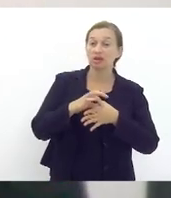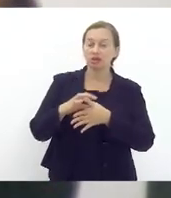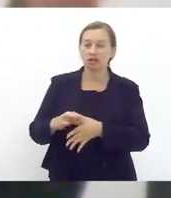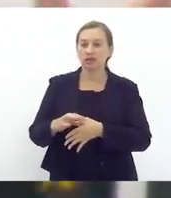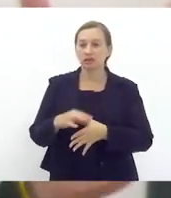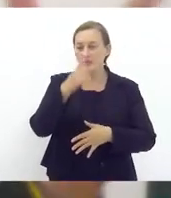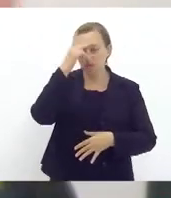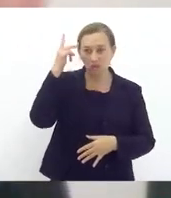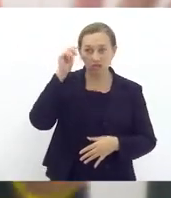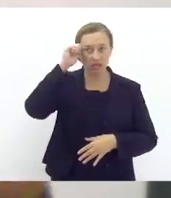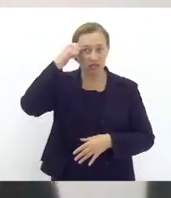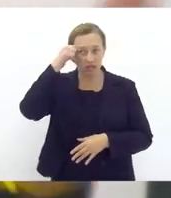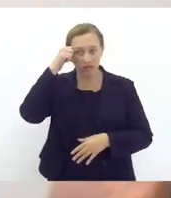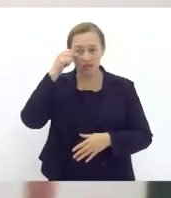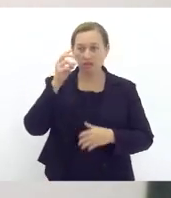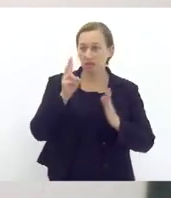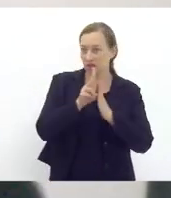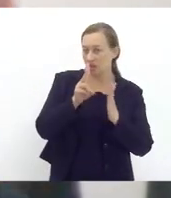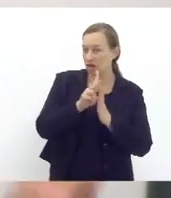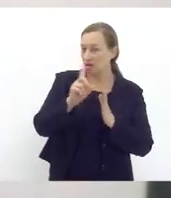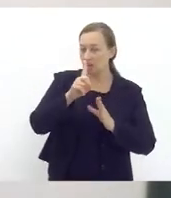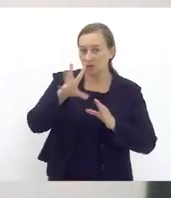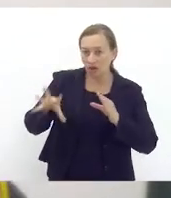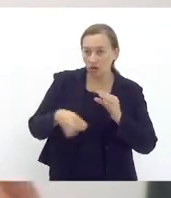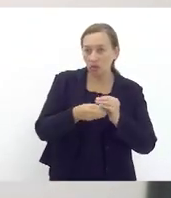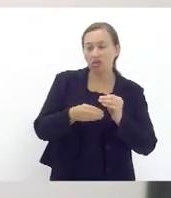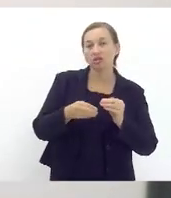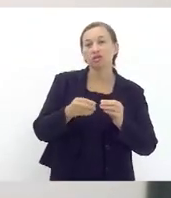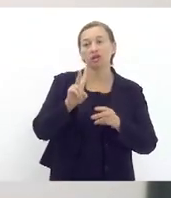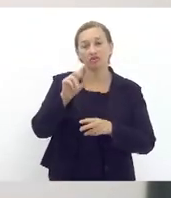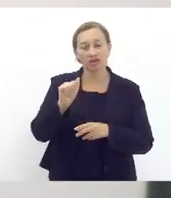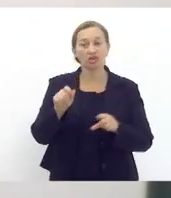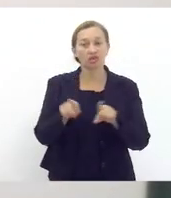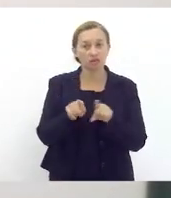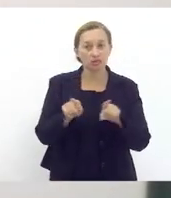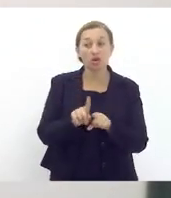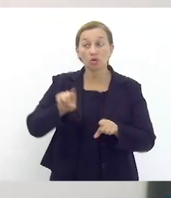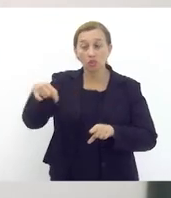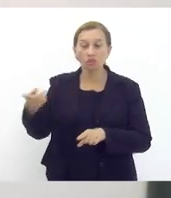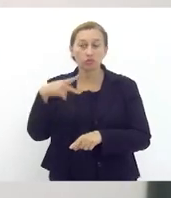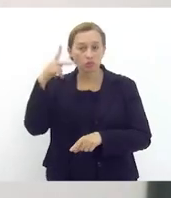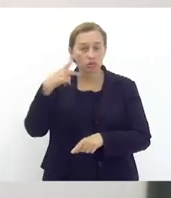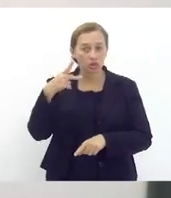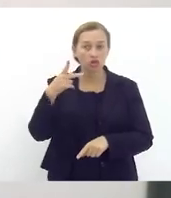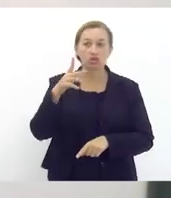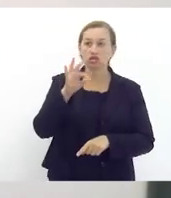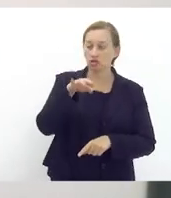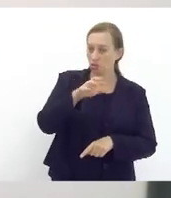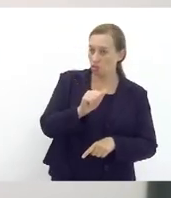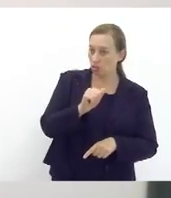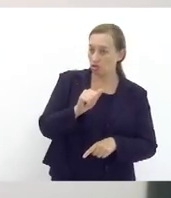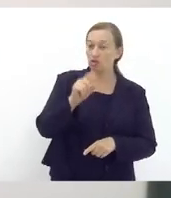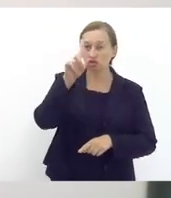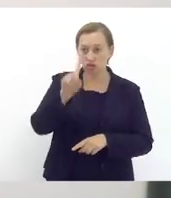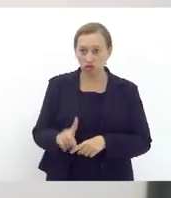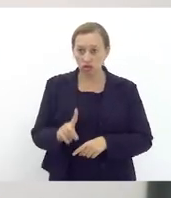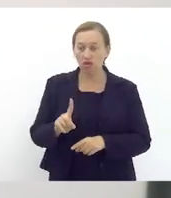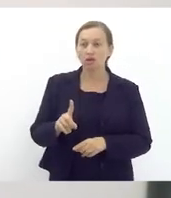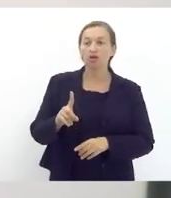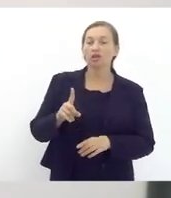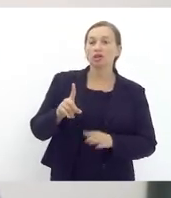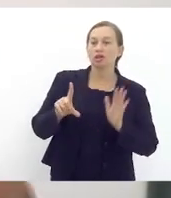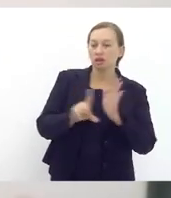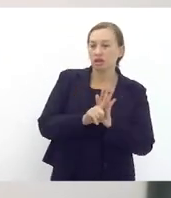possam estar nas vagas amplas e Gerais também como isso já acontece por exemplo em outras políticas de cotas garantidas por direitos anteriores a lei Paulo Gustavo